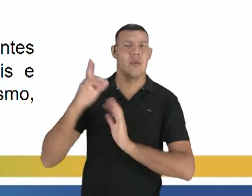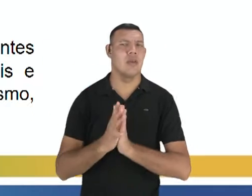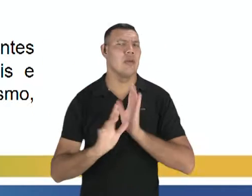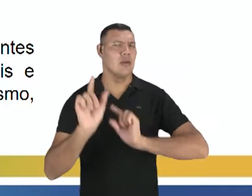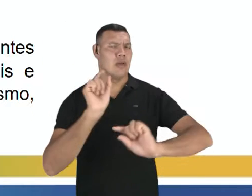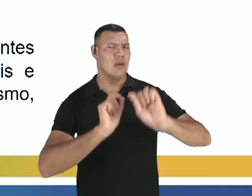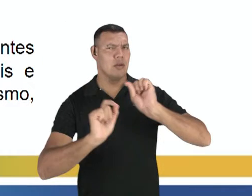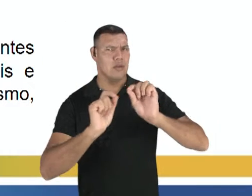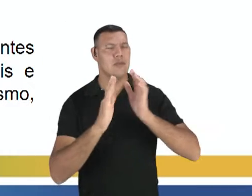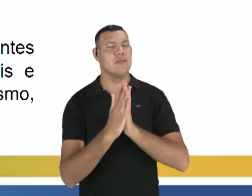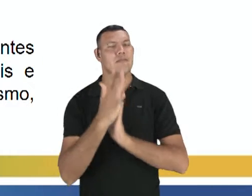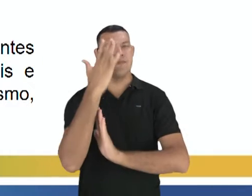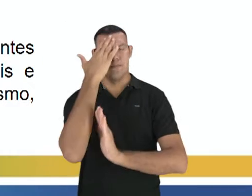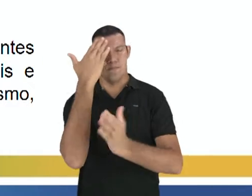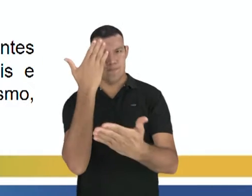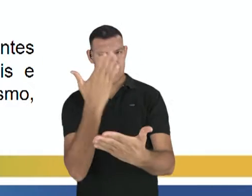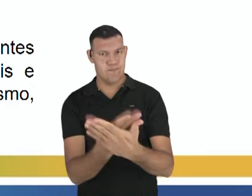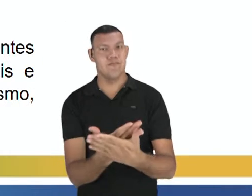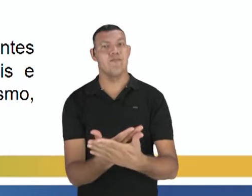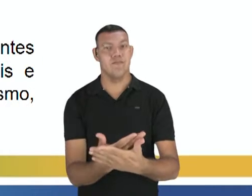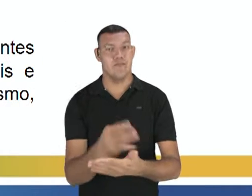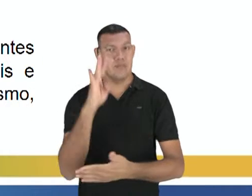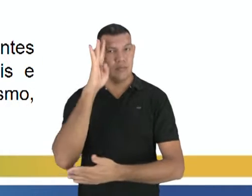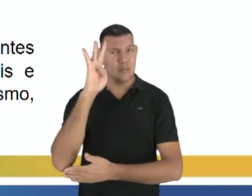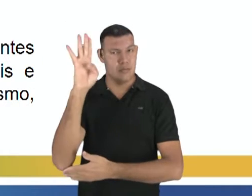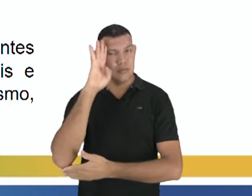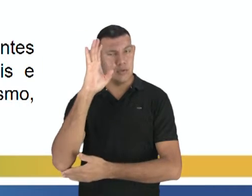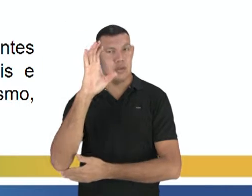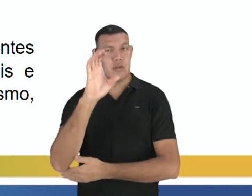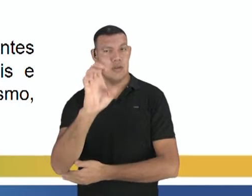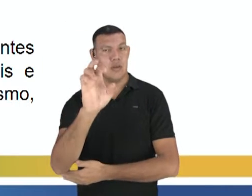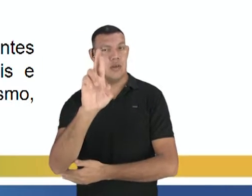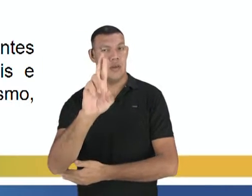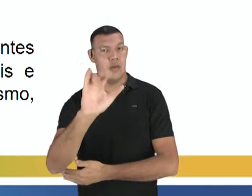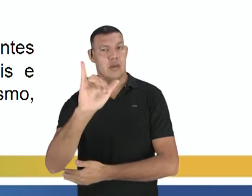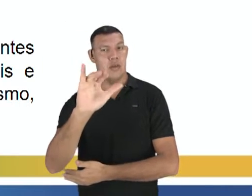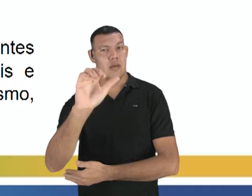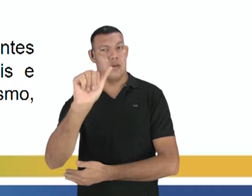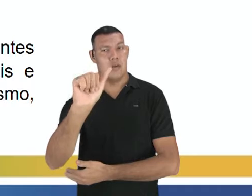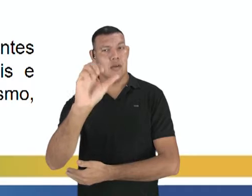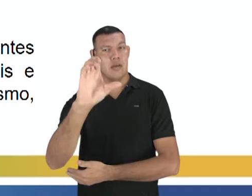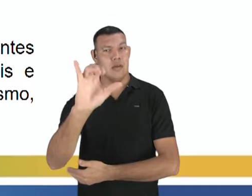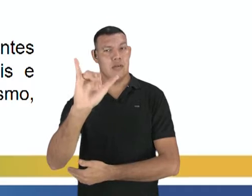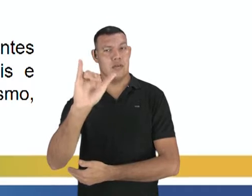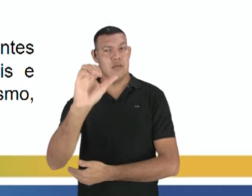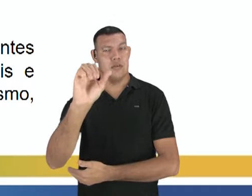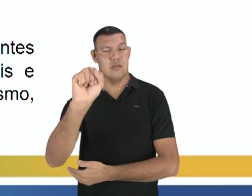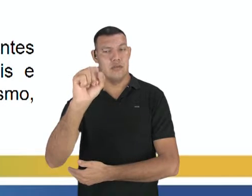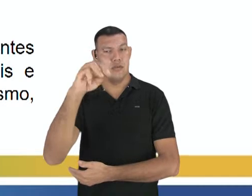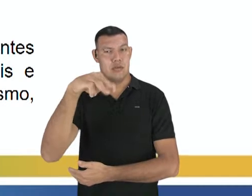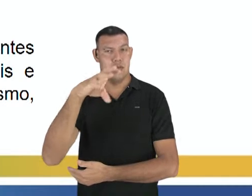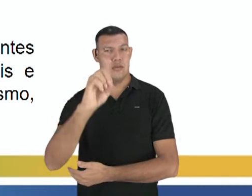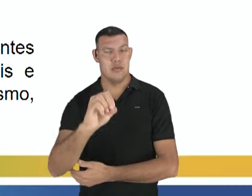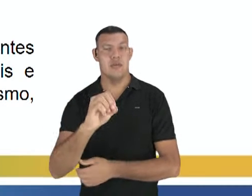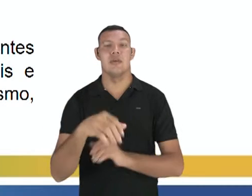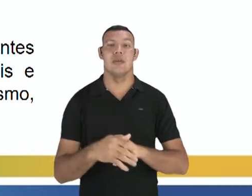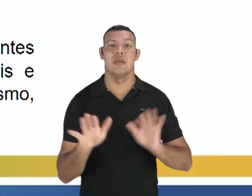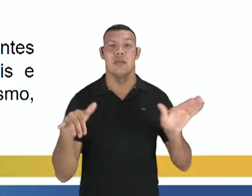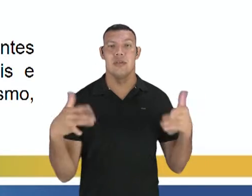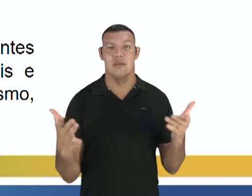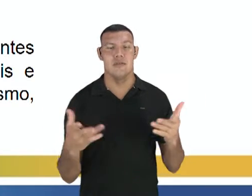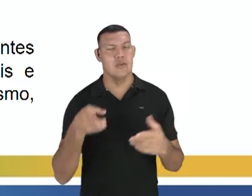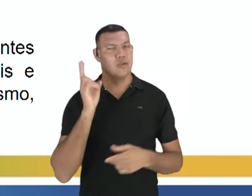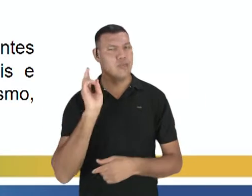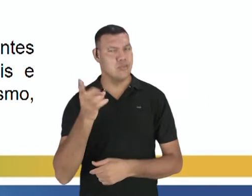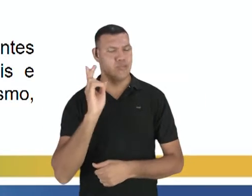eles acreditavam na teoria do criacionismo. E assim, dessa forma, eles permaneciam imutáveis